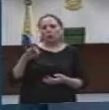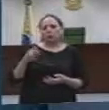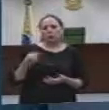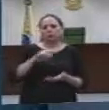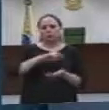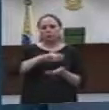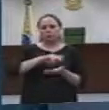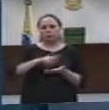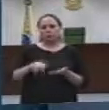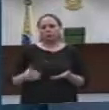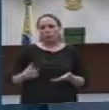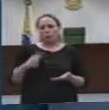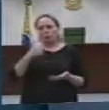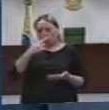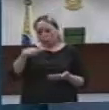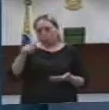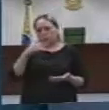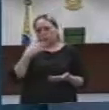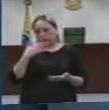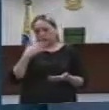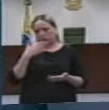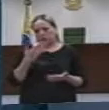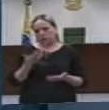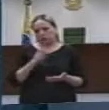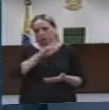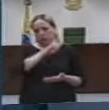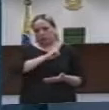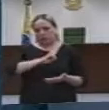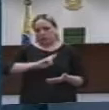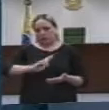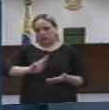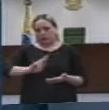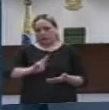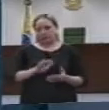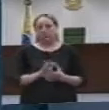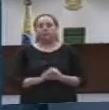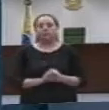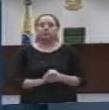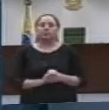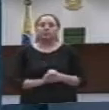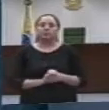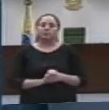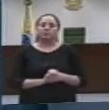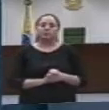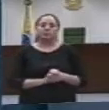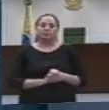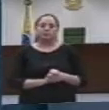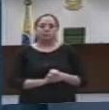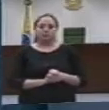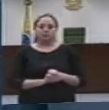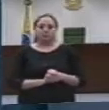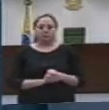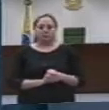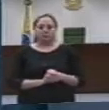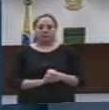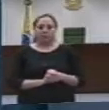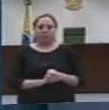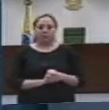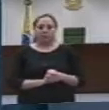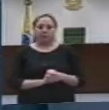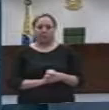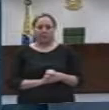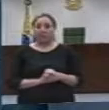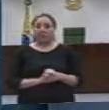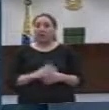que a estatística Experimente que sim concurso professores praia bem eu